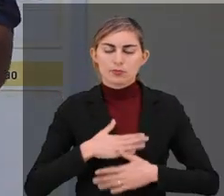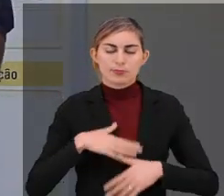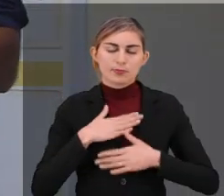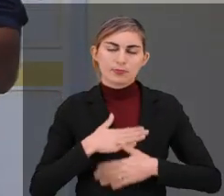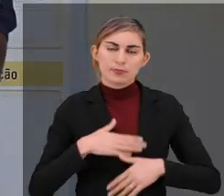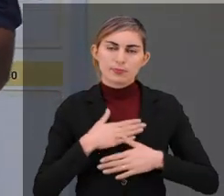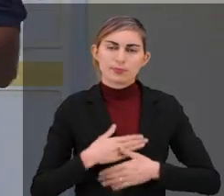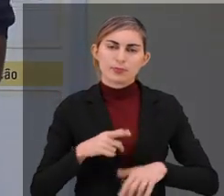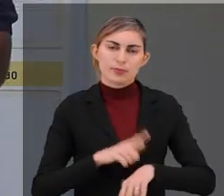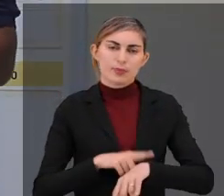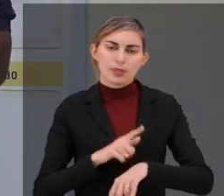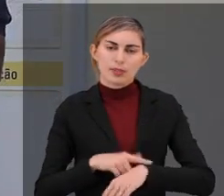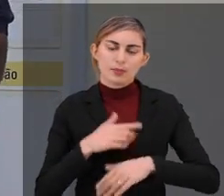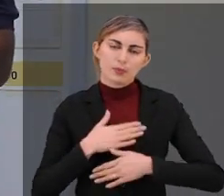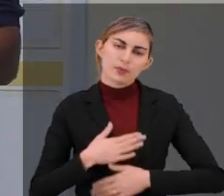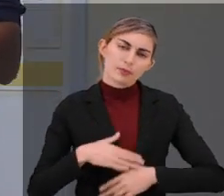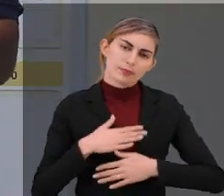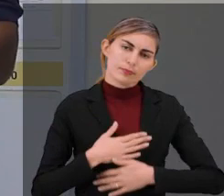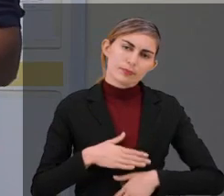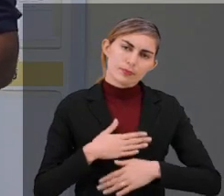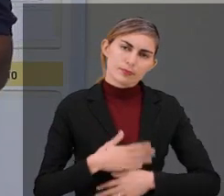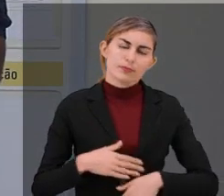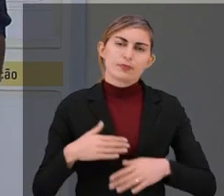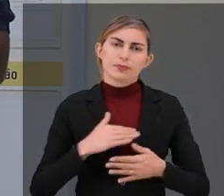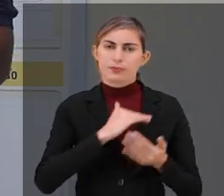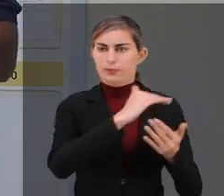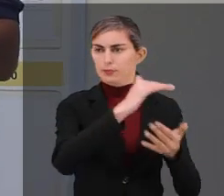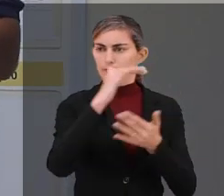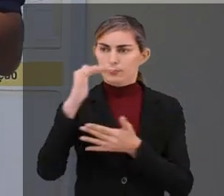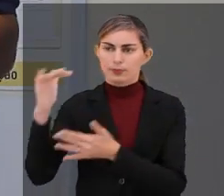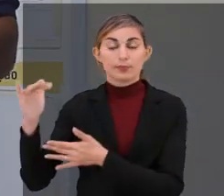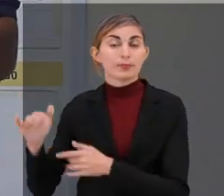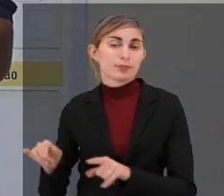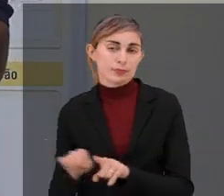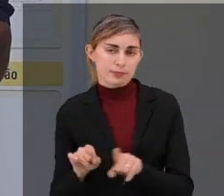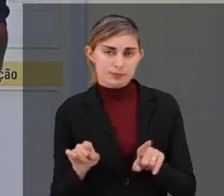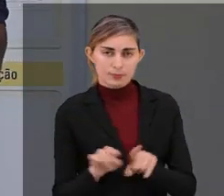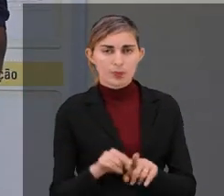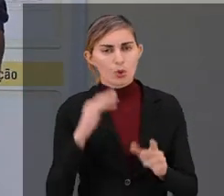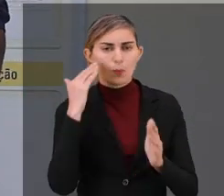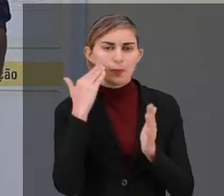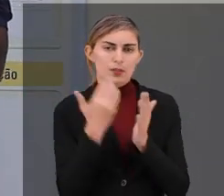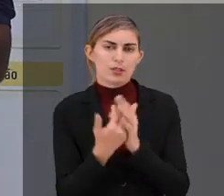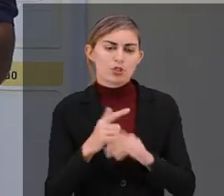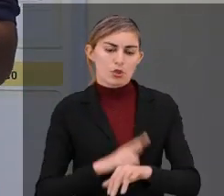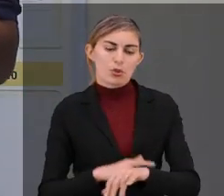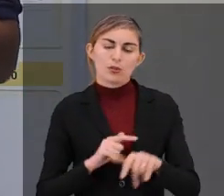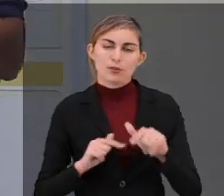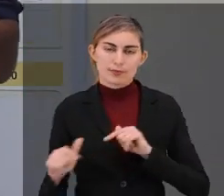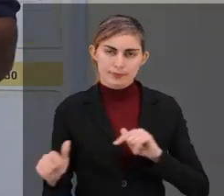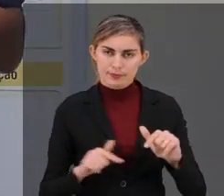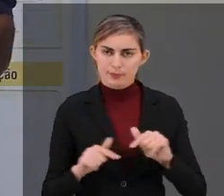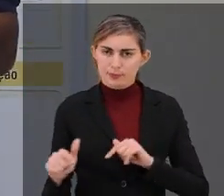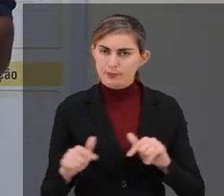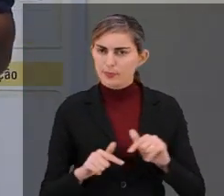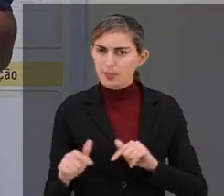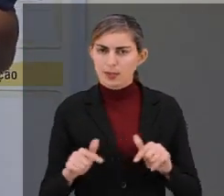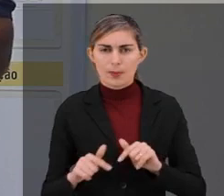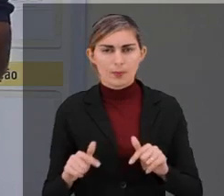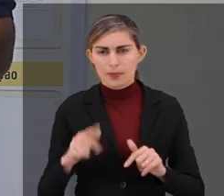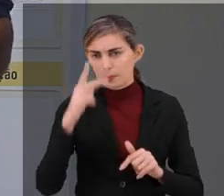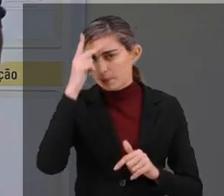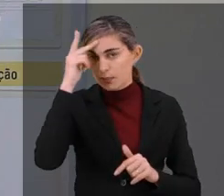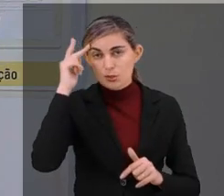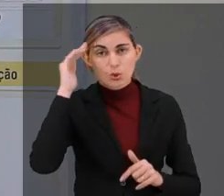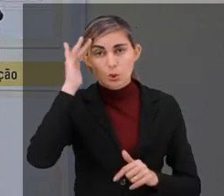tanto tempo também dentro desse processo de entrega. Então você cumpriu o horário de trabalho, né? E ninguém entende isso